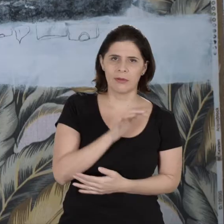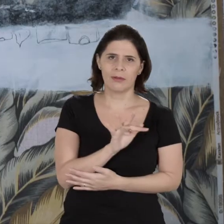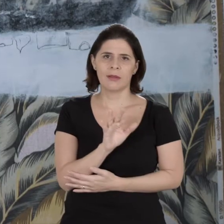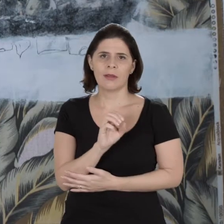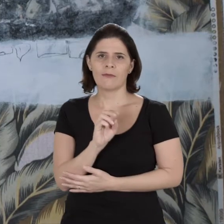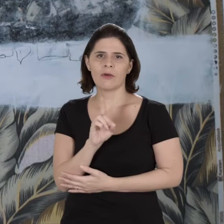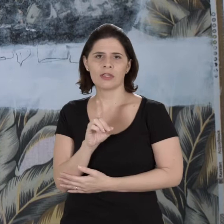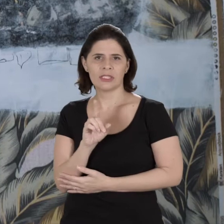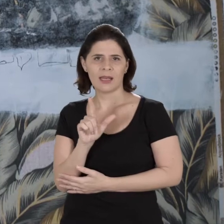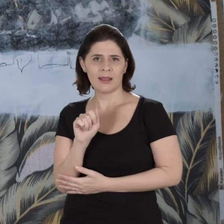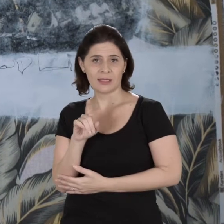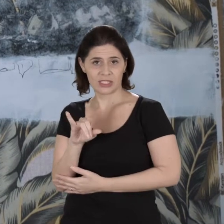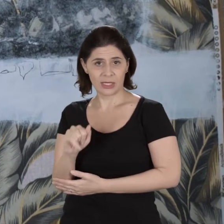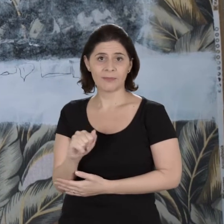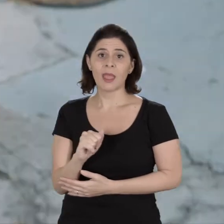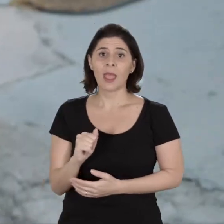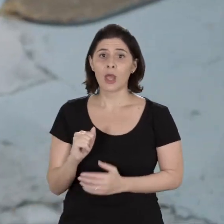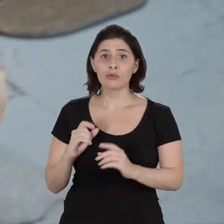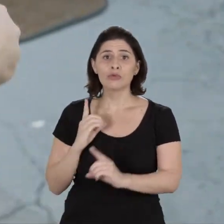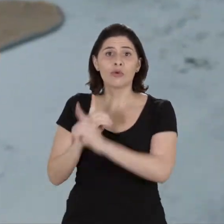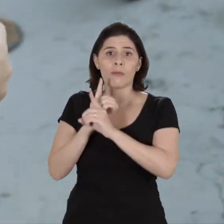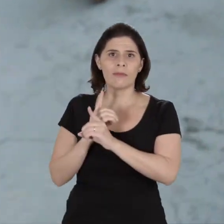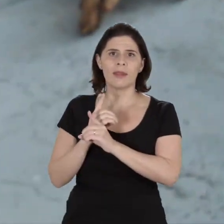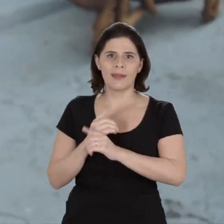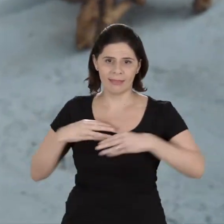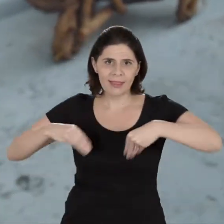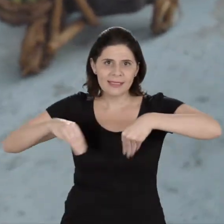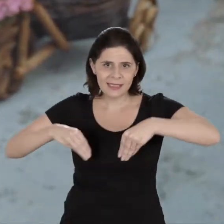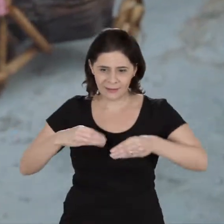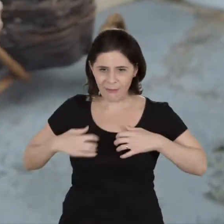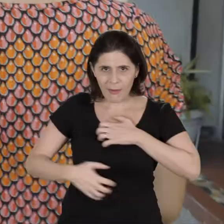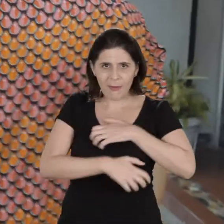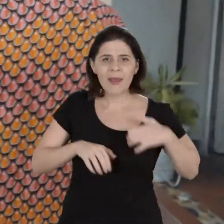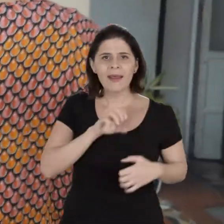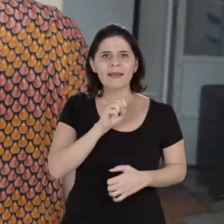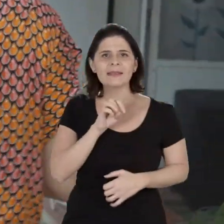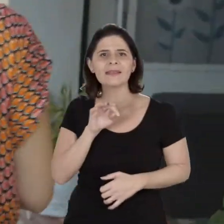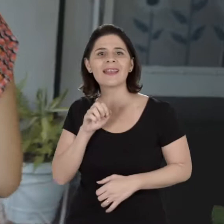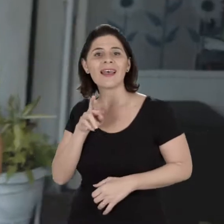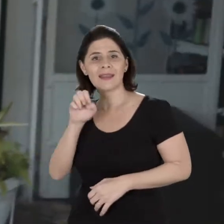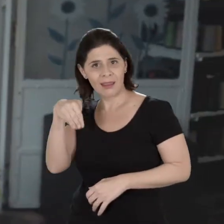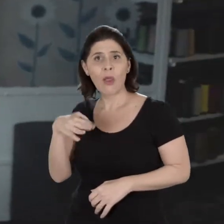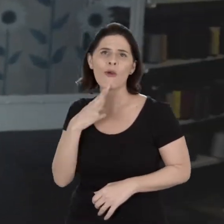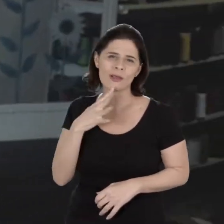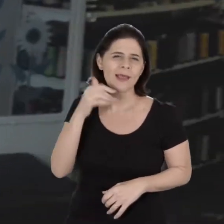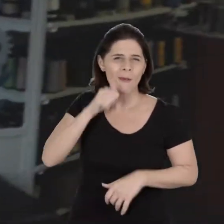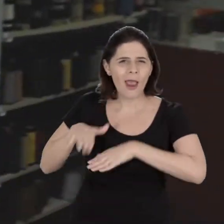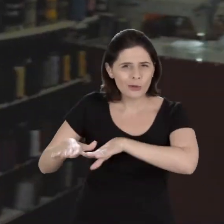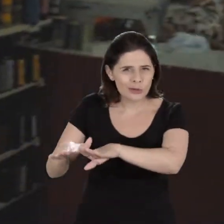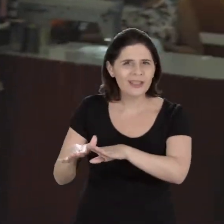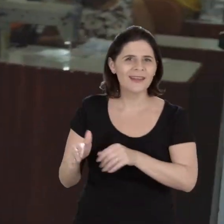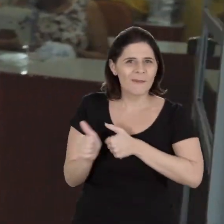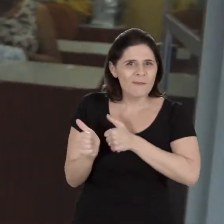uma estampa de um tecido chamado Santarém. Eu já sabia que existe uma costureira aqui do lado da minha casa, que eu poderia ir lá e pedir para ela costurar